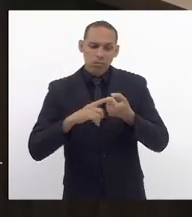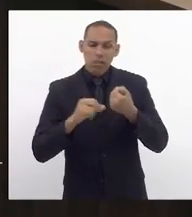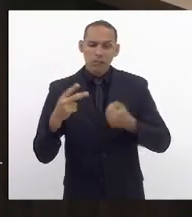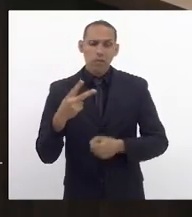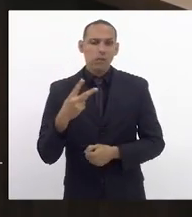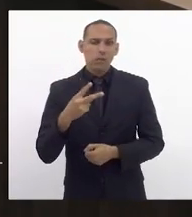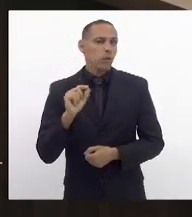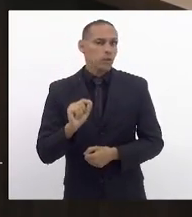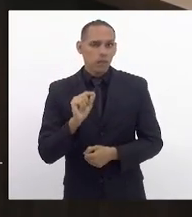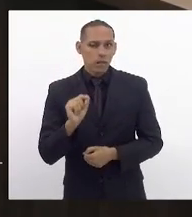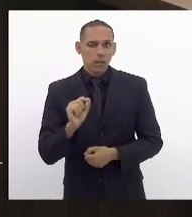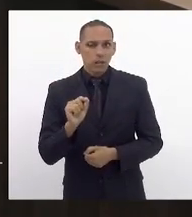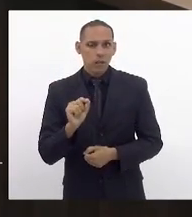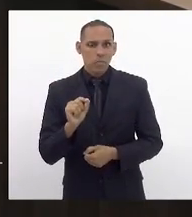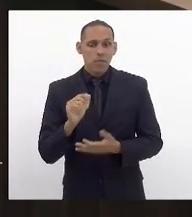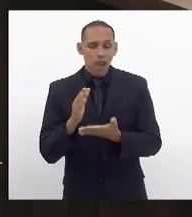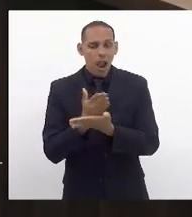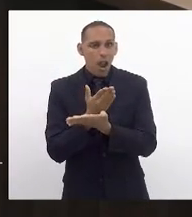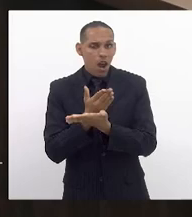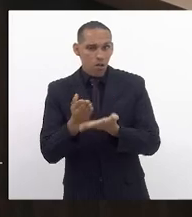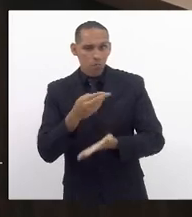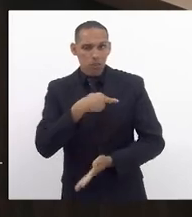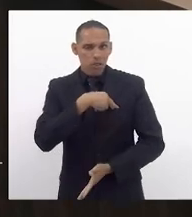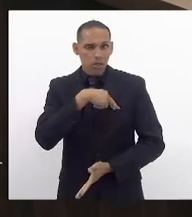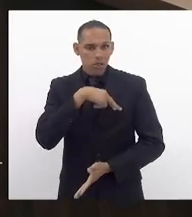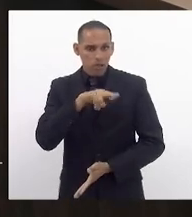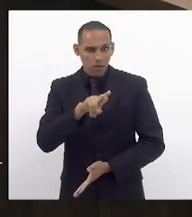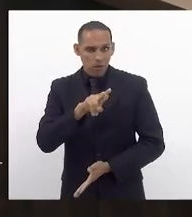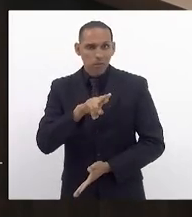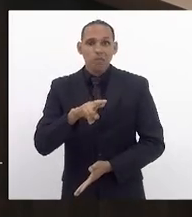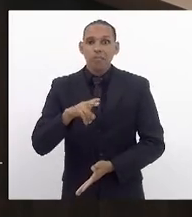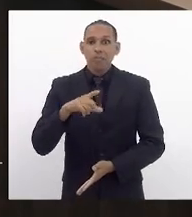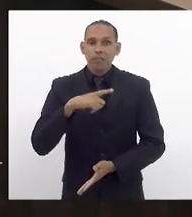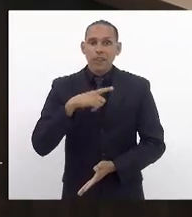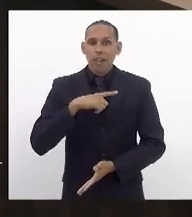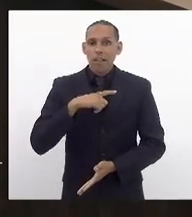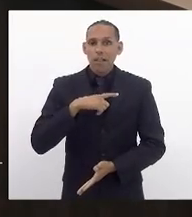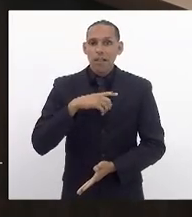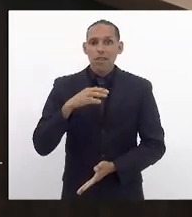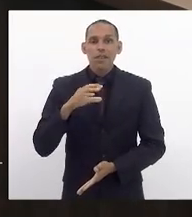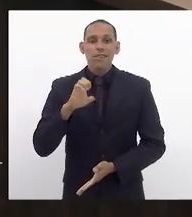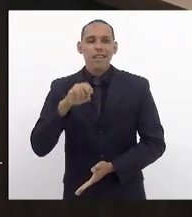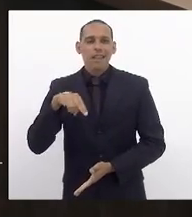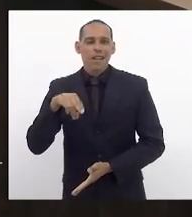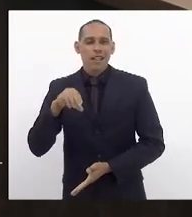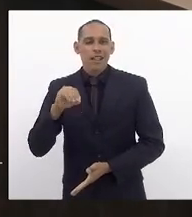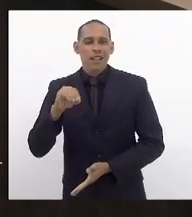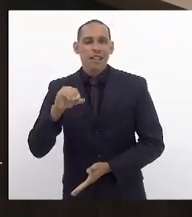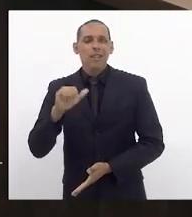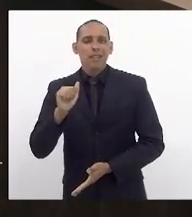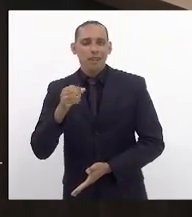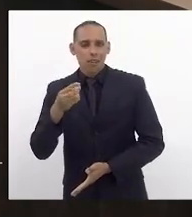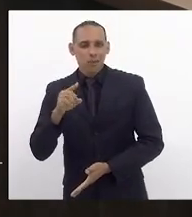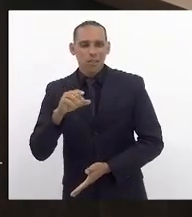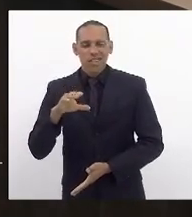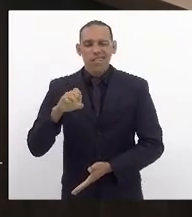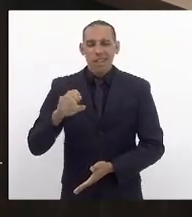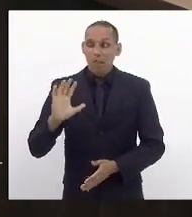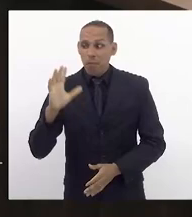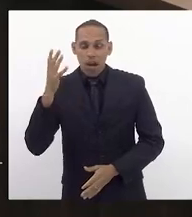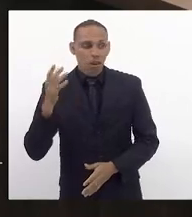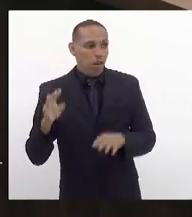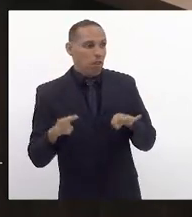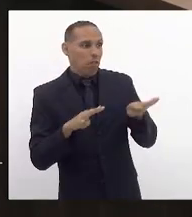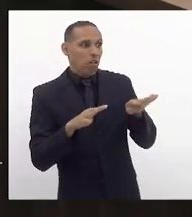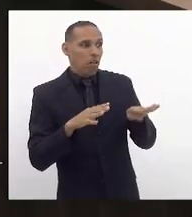onde algumas religiões que tenham senões em relação à amamentação na frente dos fiéis,